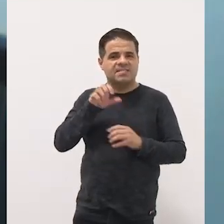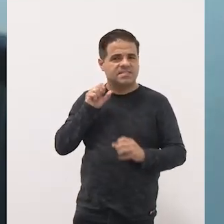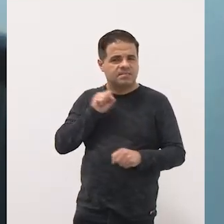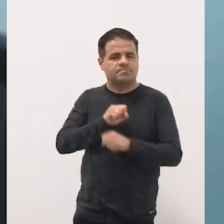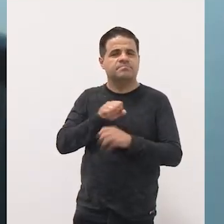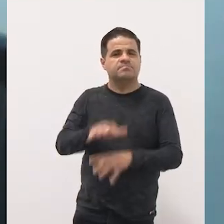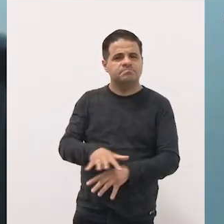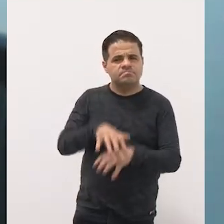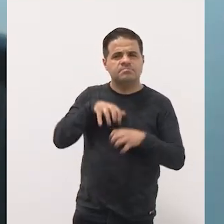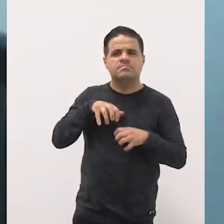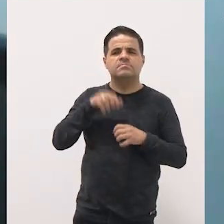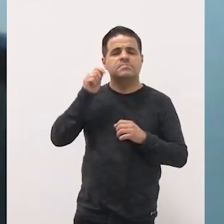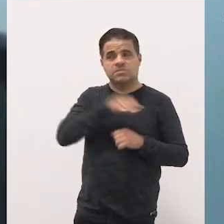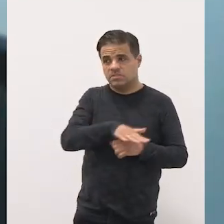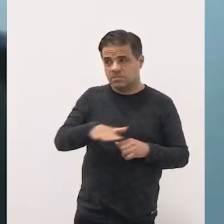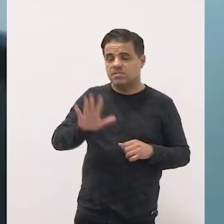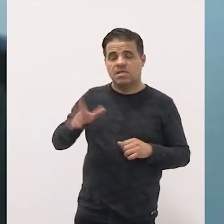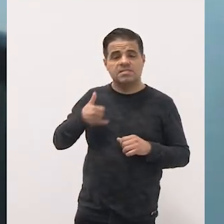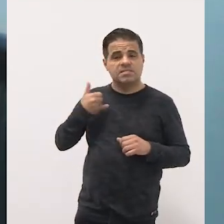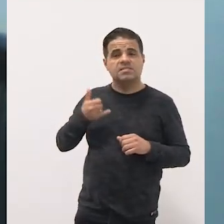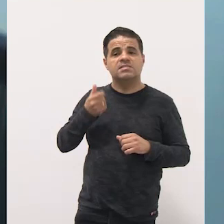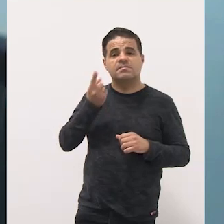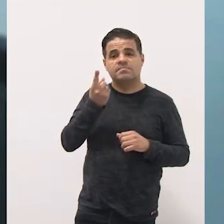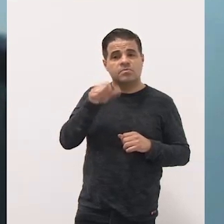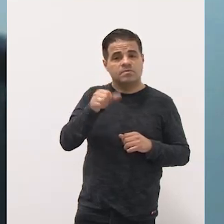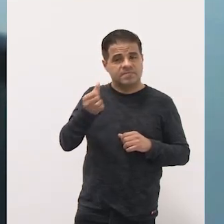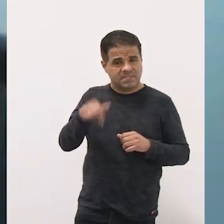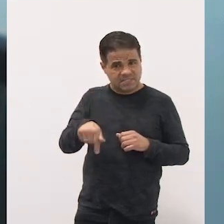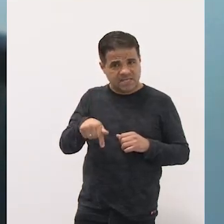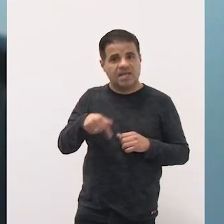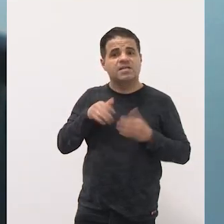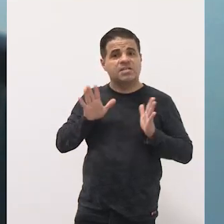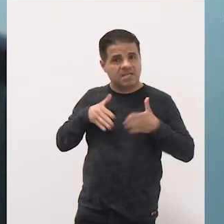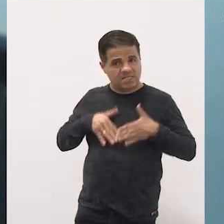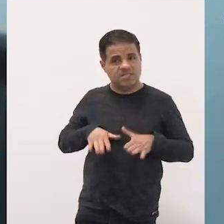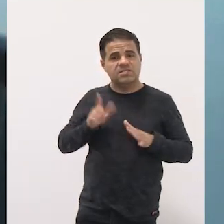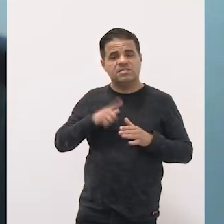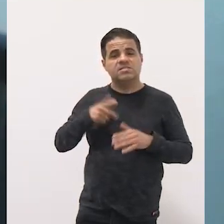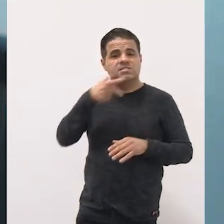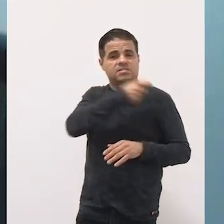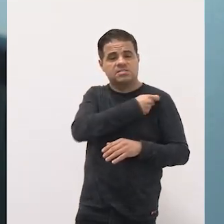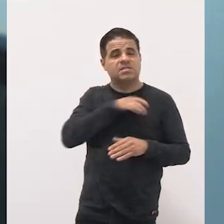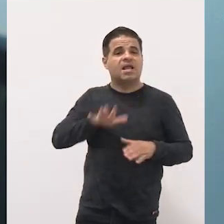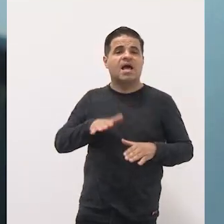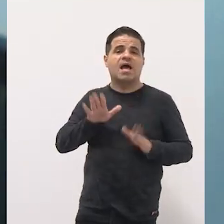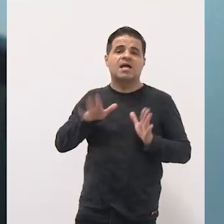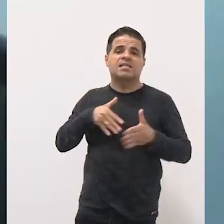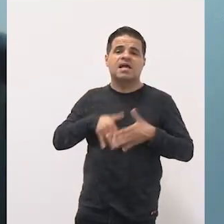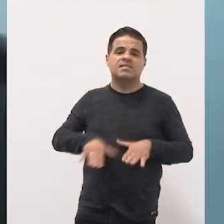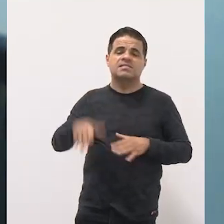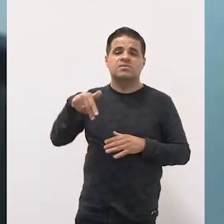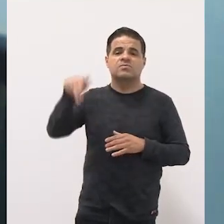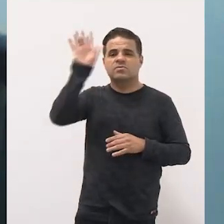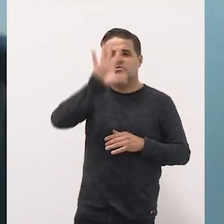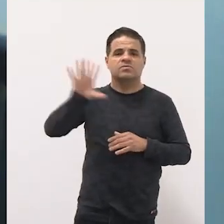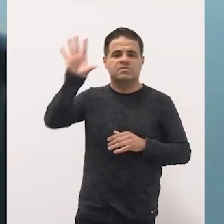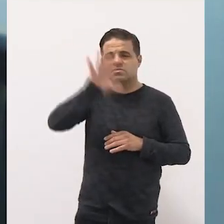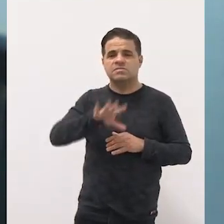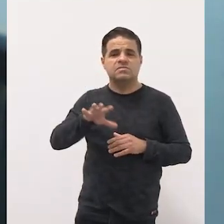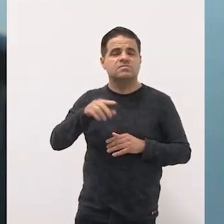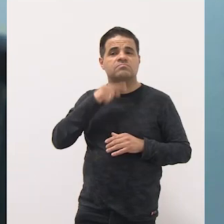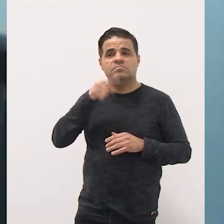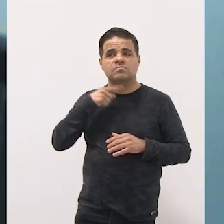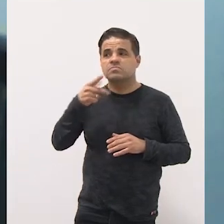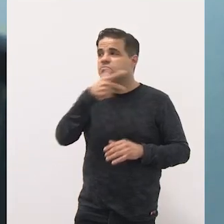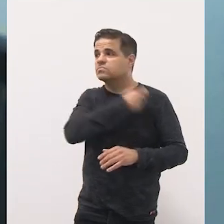em 77, já tinha vacina. Ela nasceu no estado do Nordeste, ela podia não ter tomado a